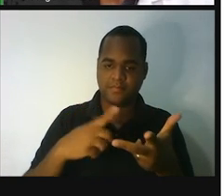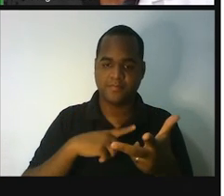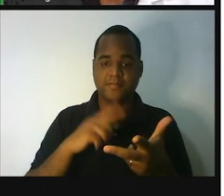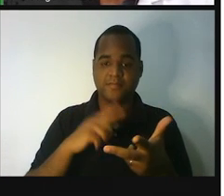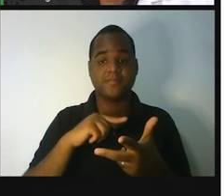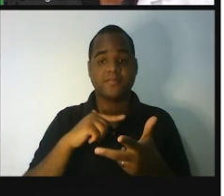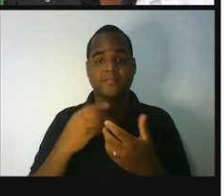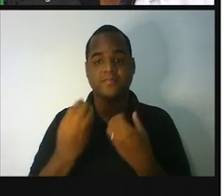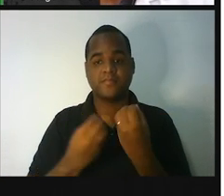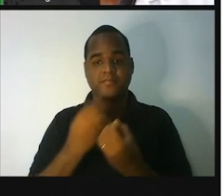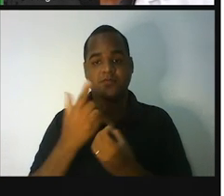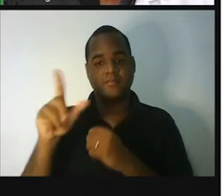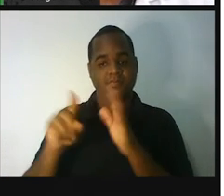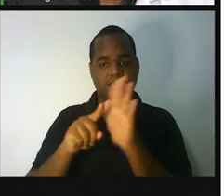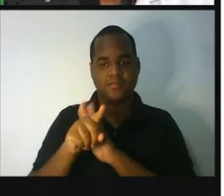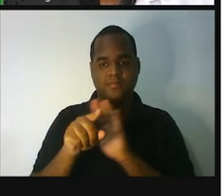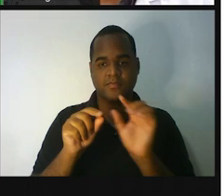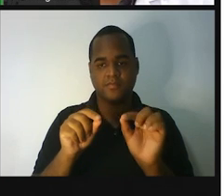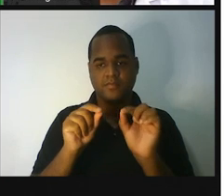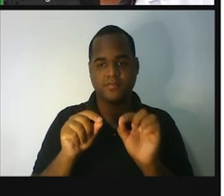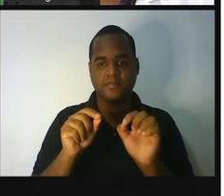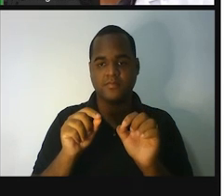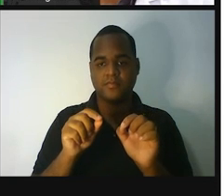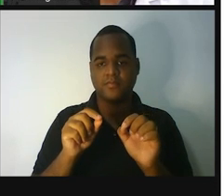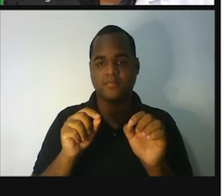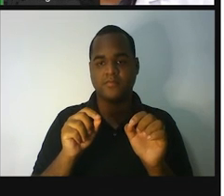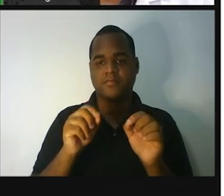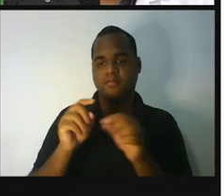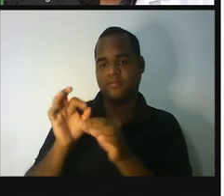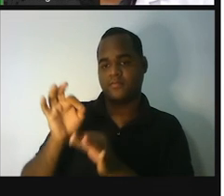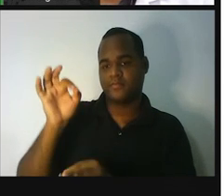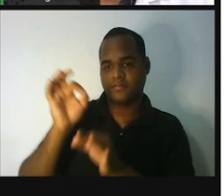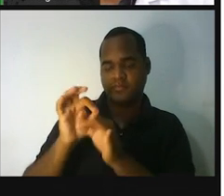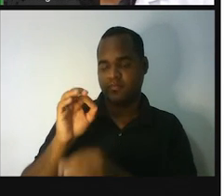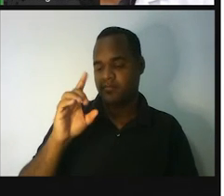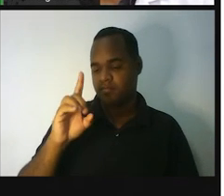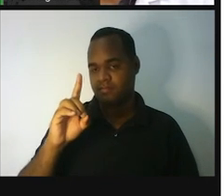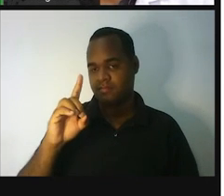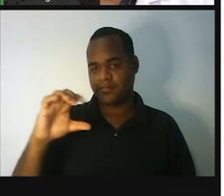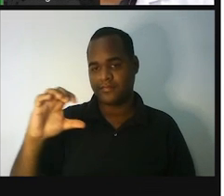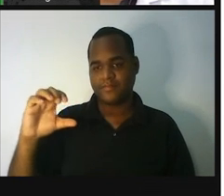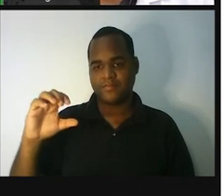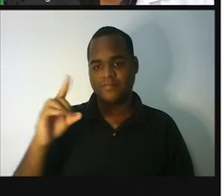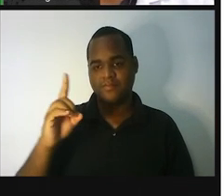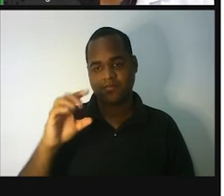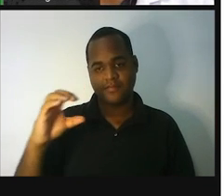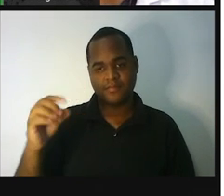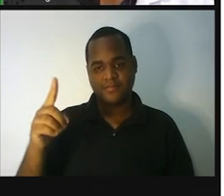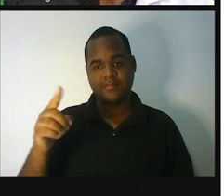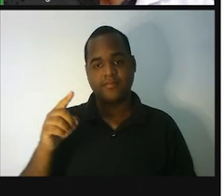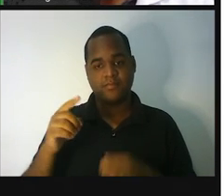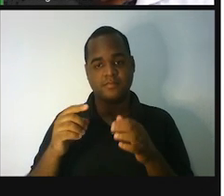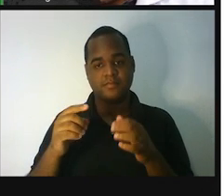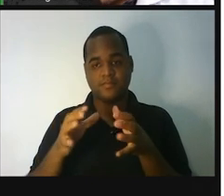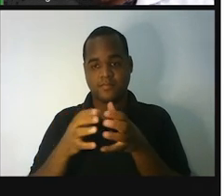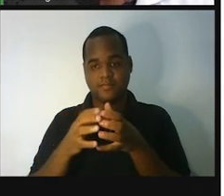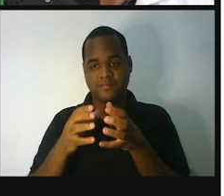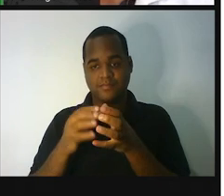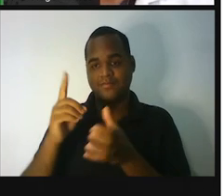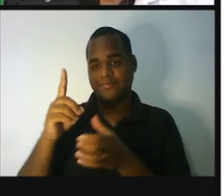outra pergunta é Qual é a medida do comprimento de 1 metro de Cigano